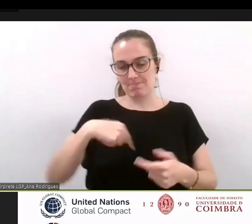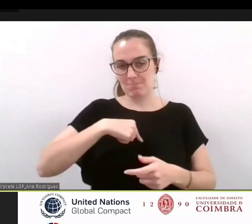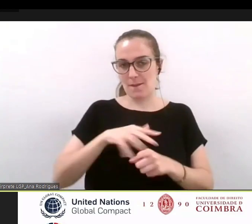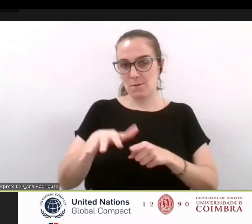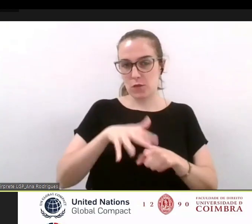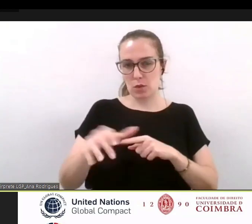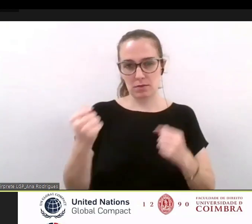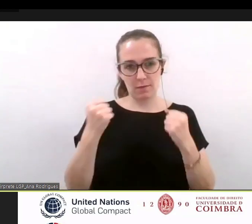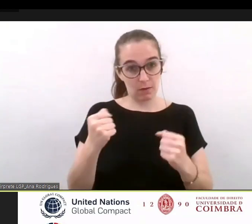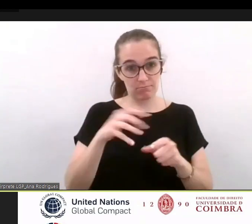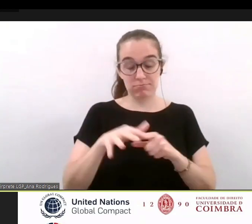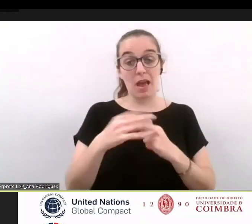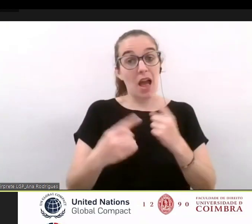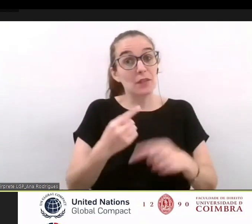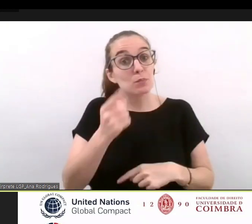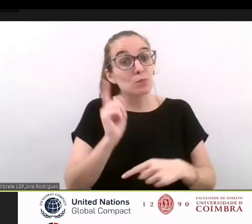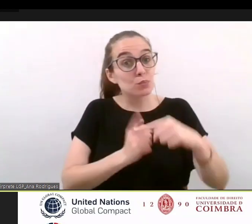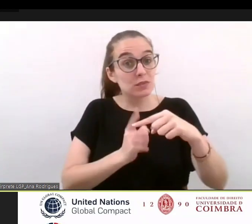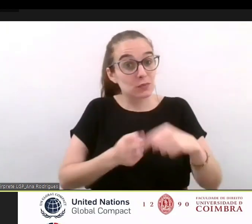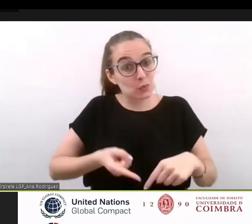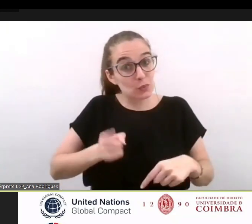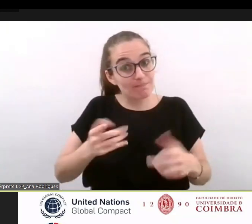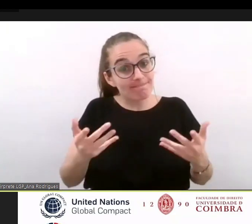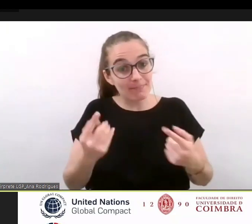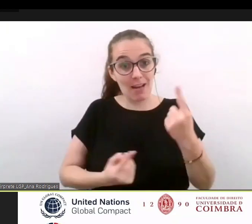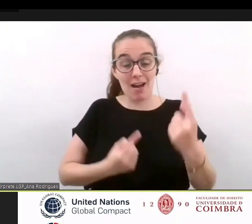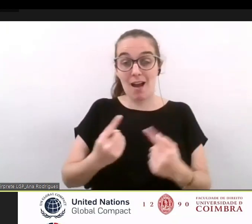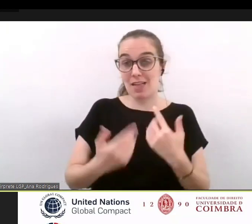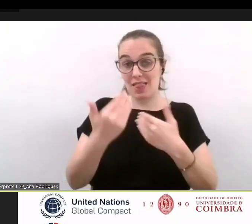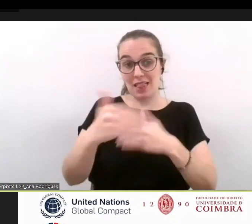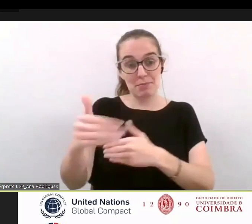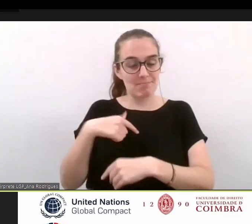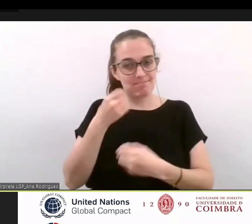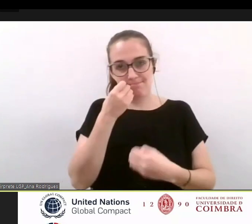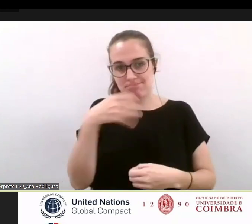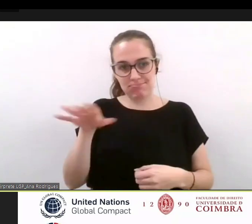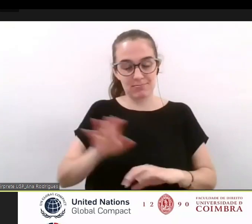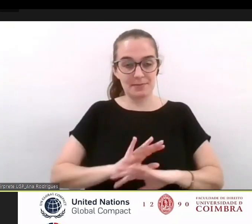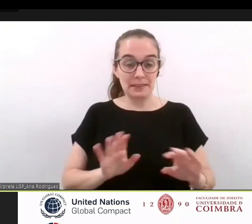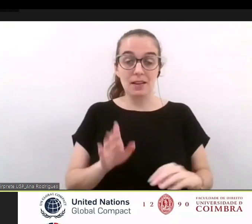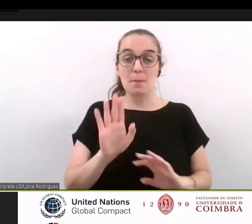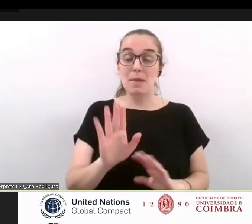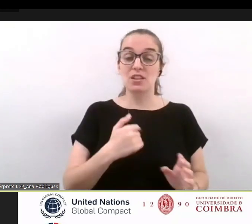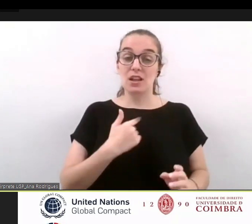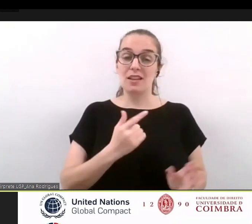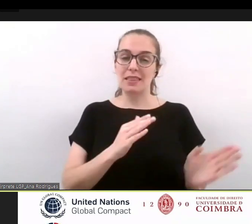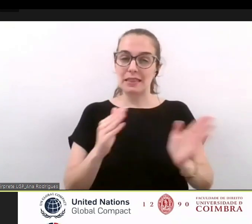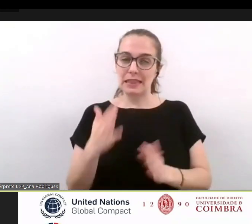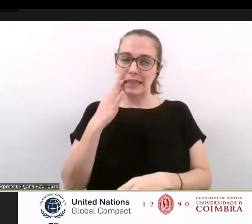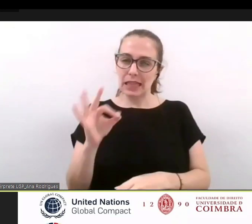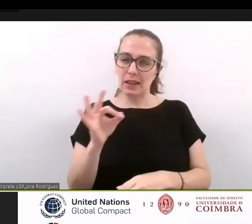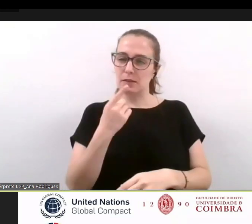efeito nem sempre positivo, infelizmente, em todos os limites planetários. E, portanto, procuramos encontrar